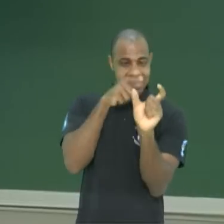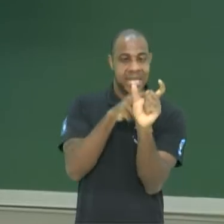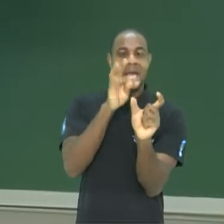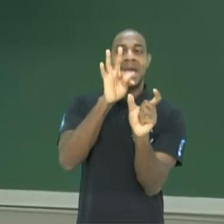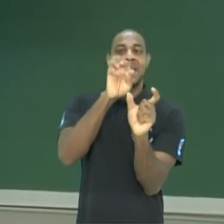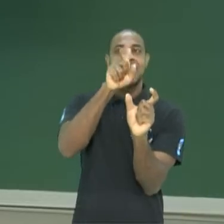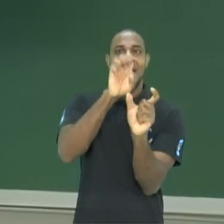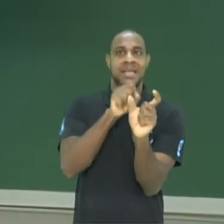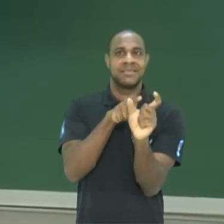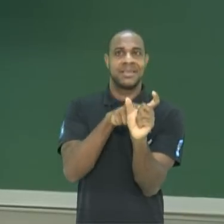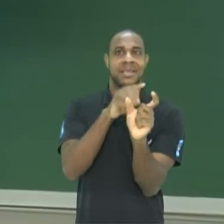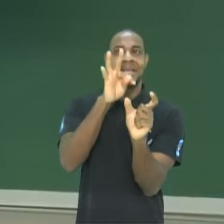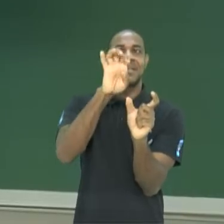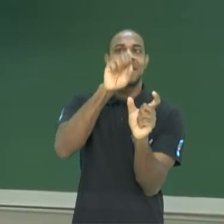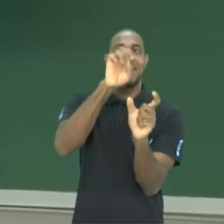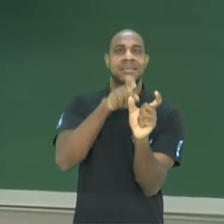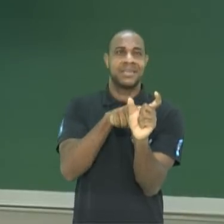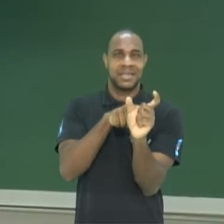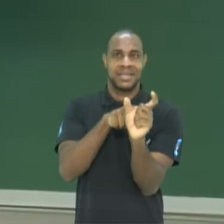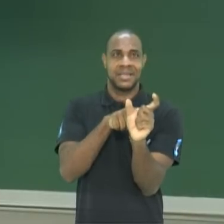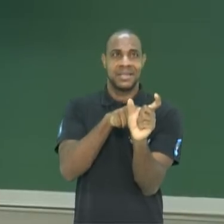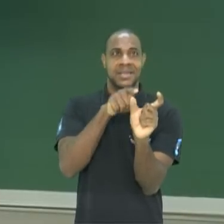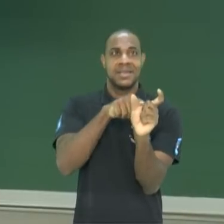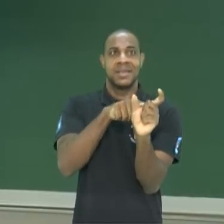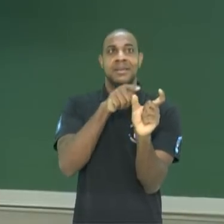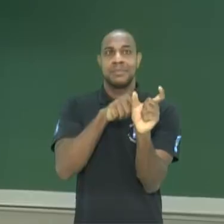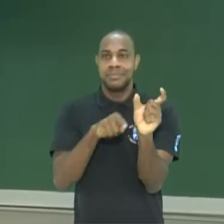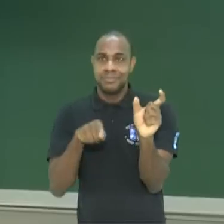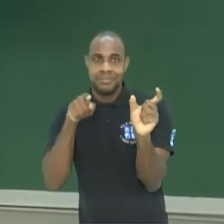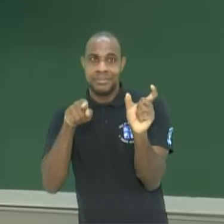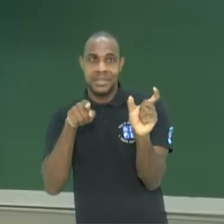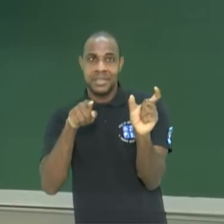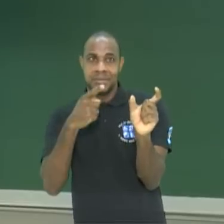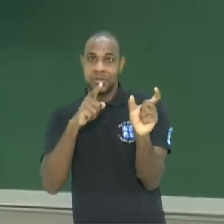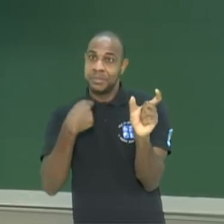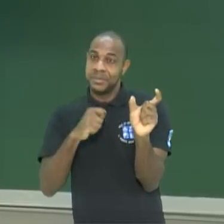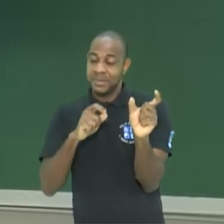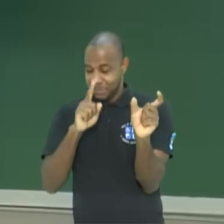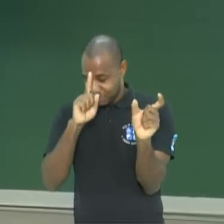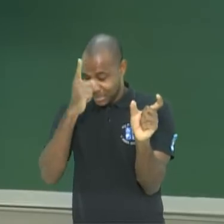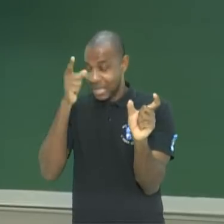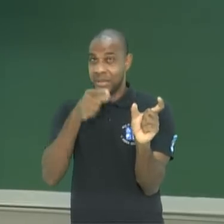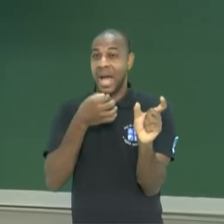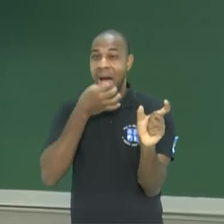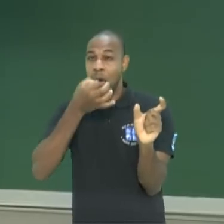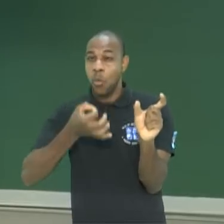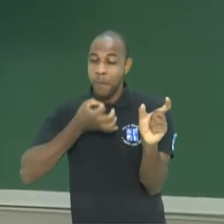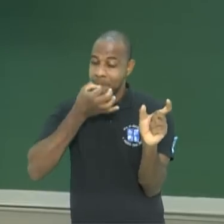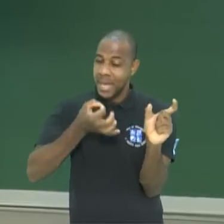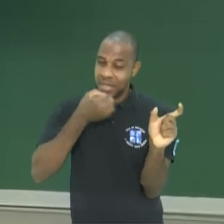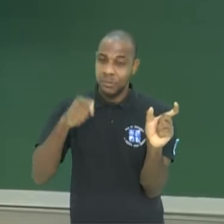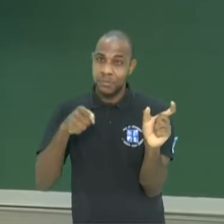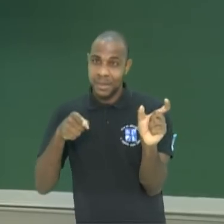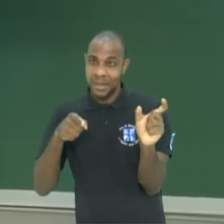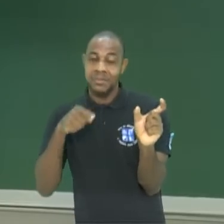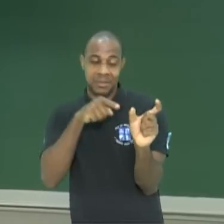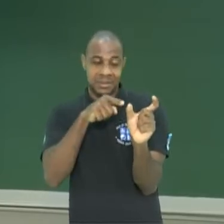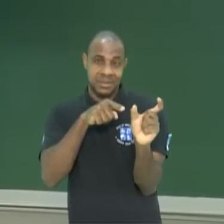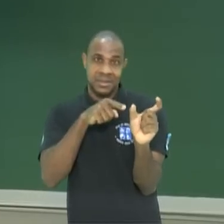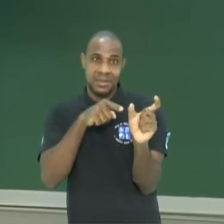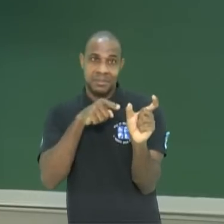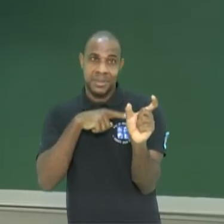ideia, você vai ter que levantar argumentos para defender a sua ideia. O que você precisa fazer